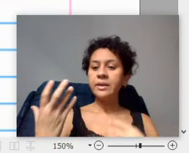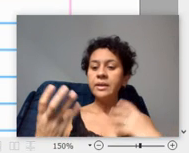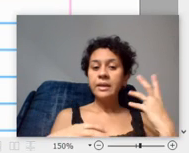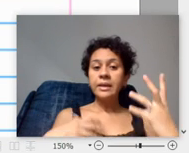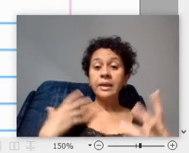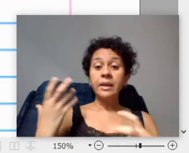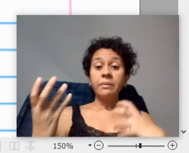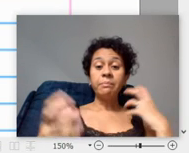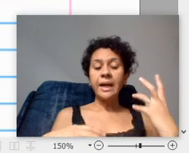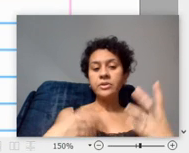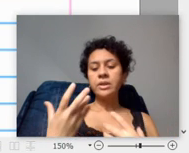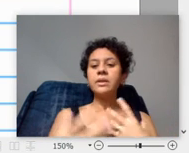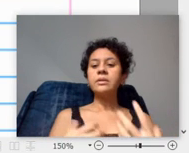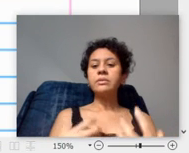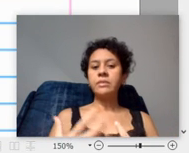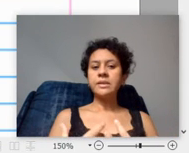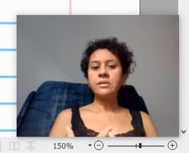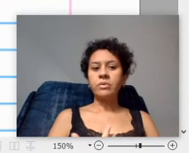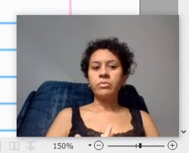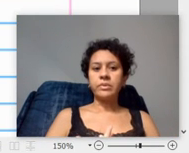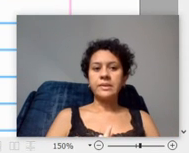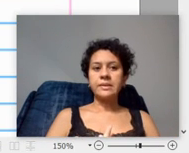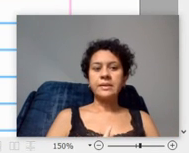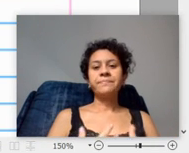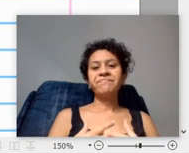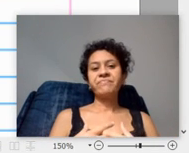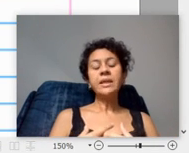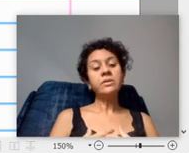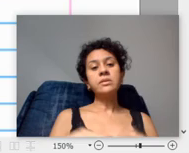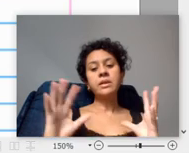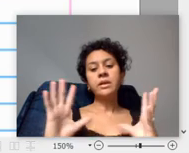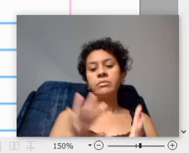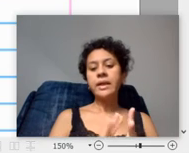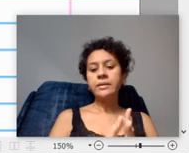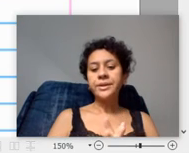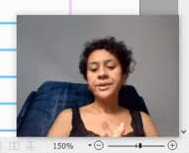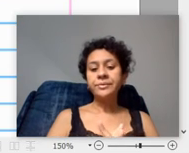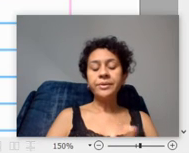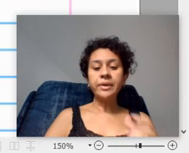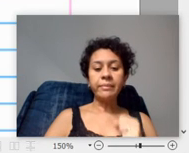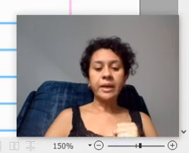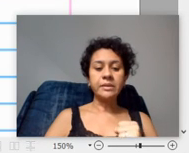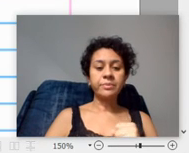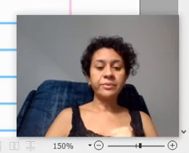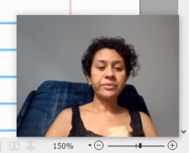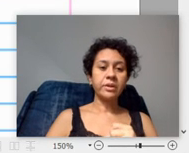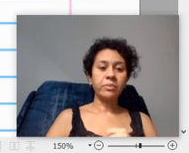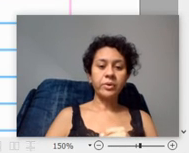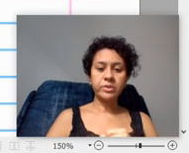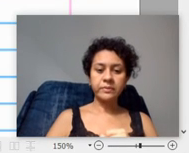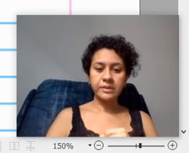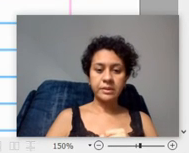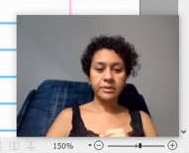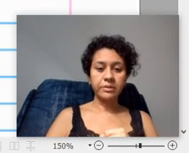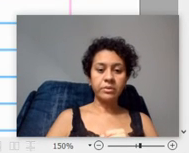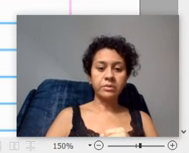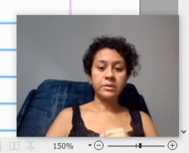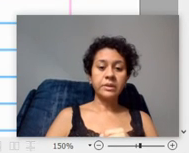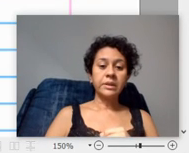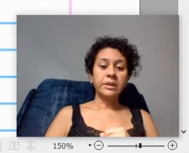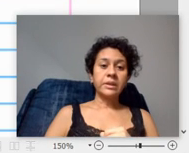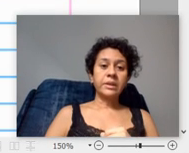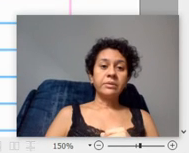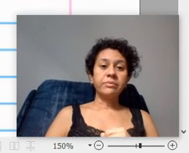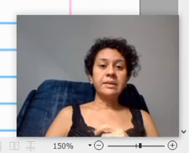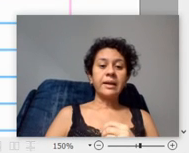já vai praticando essas coisas, né? Isso seria no caderno. E o que mais, professora, que eu posso fazer?